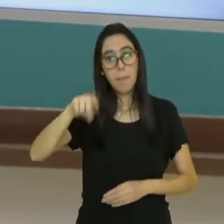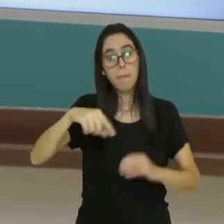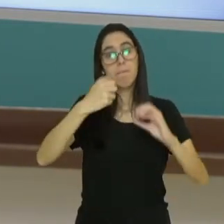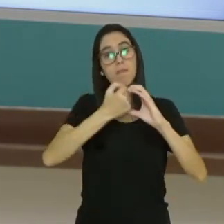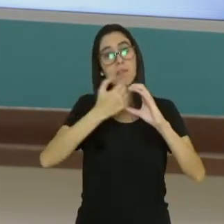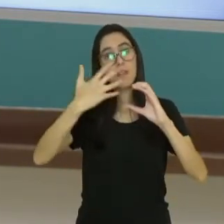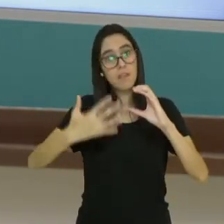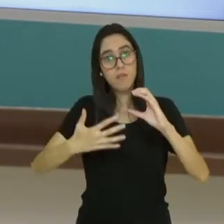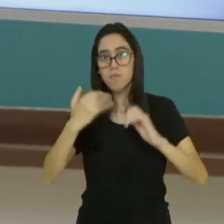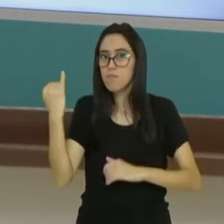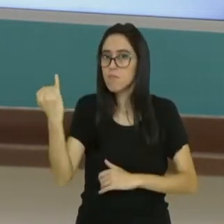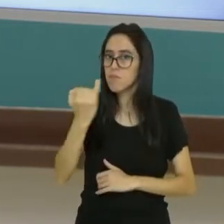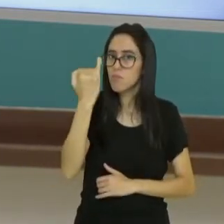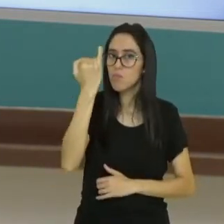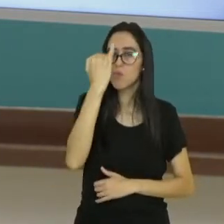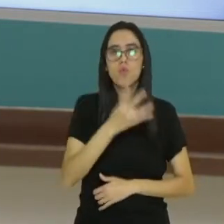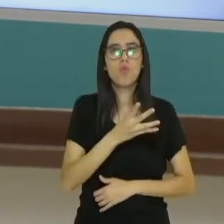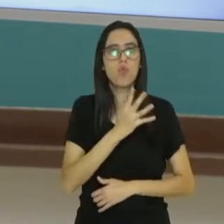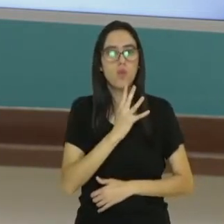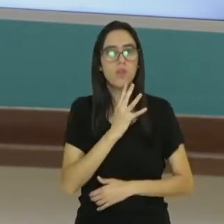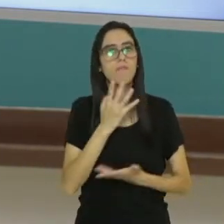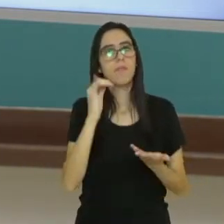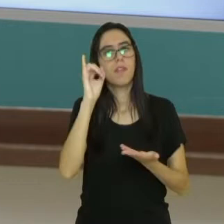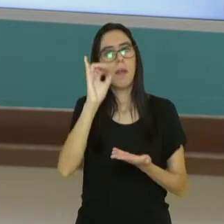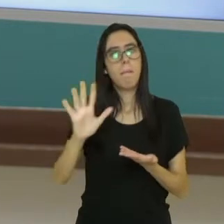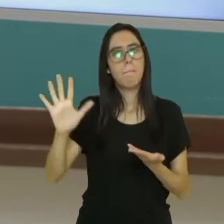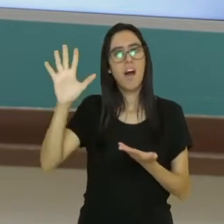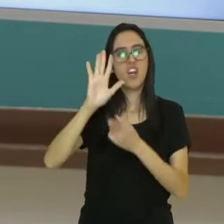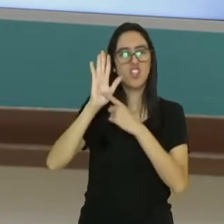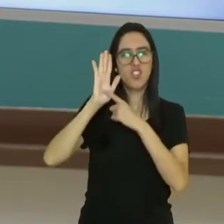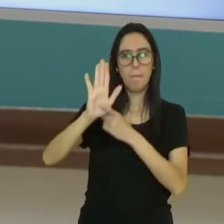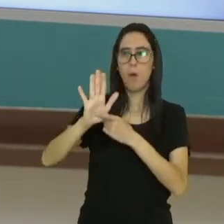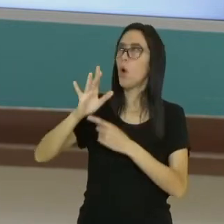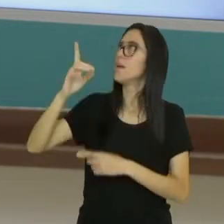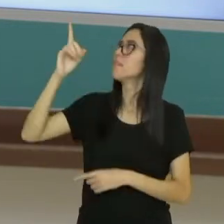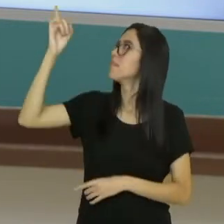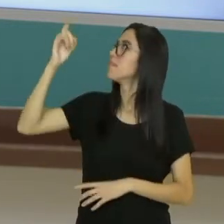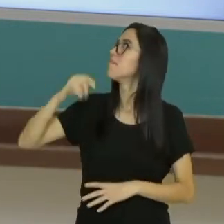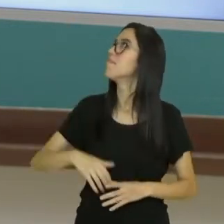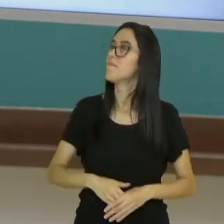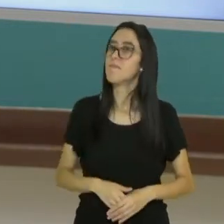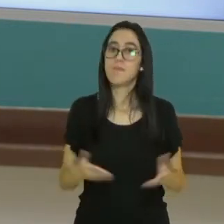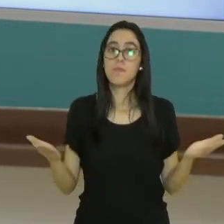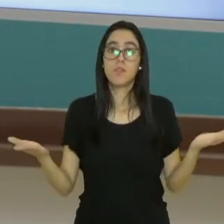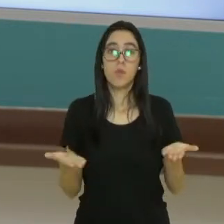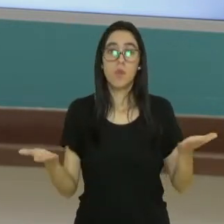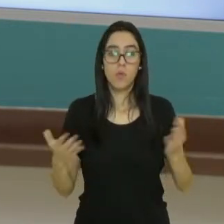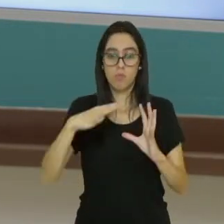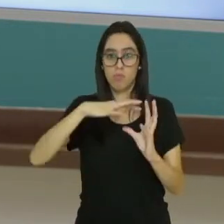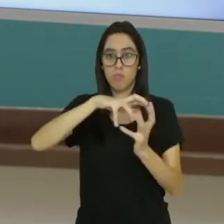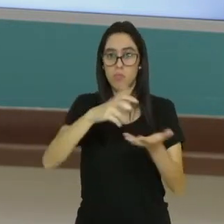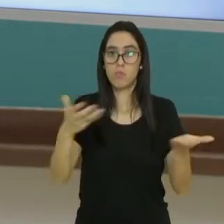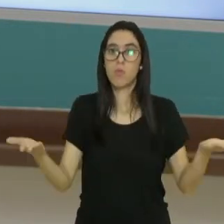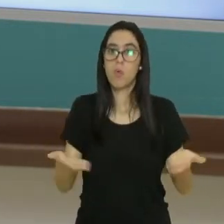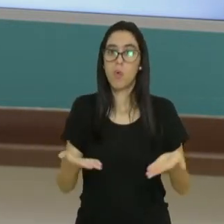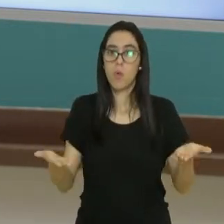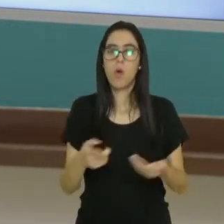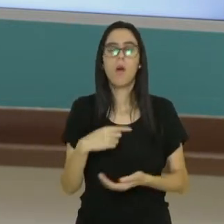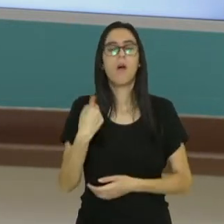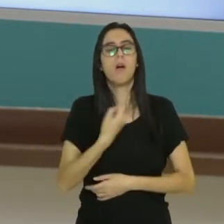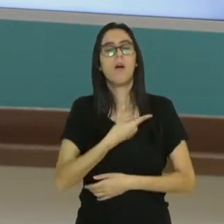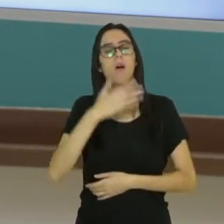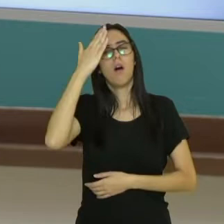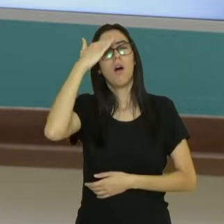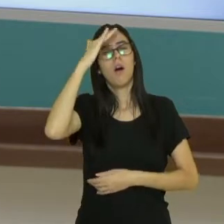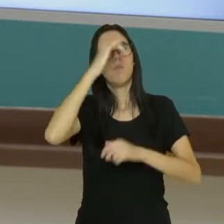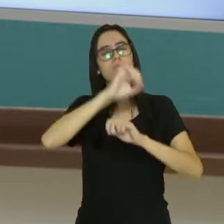ali importante. E aqui a gente já tem uma imagem da forma atual, né, do mundo moderno, para a gente entender